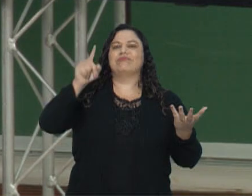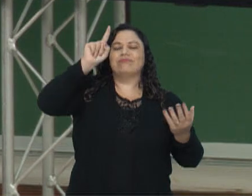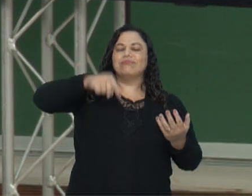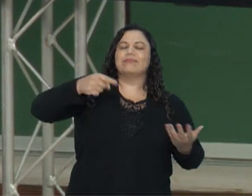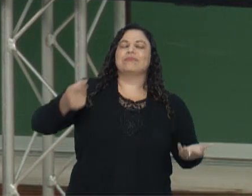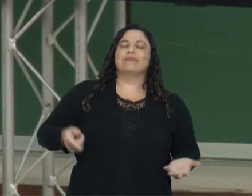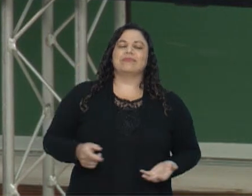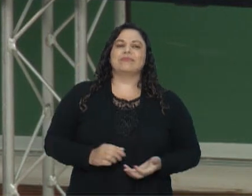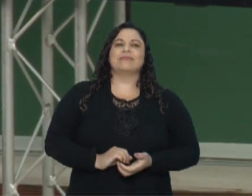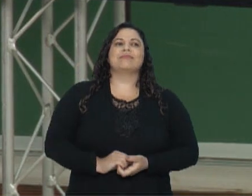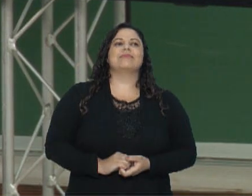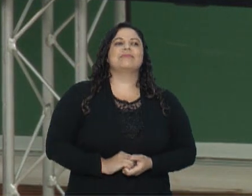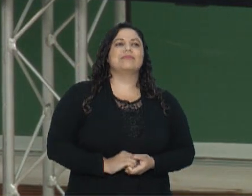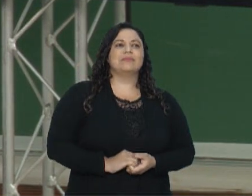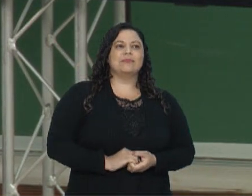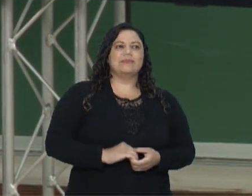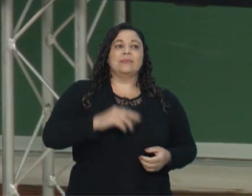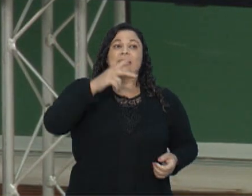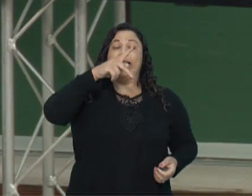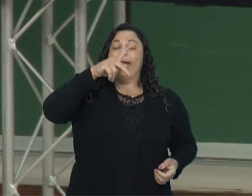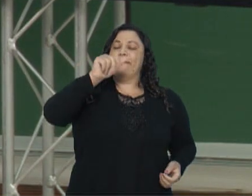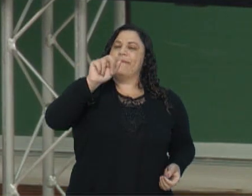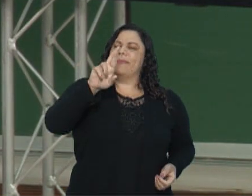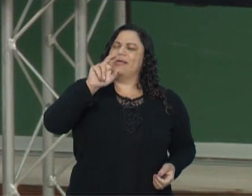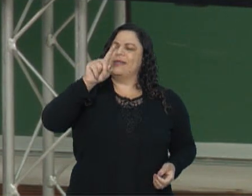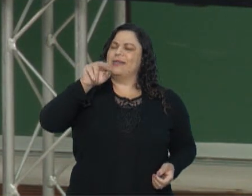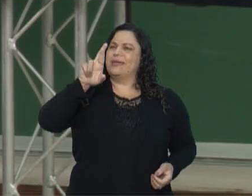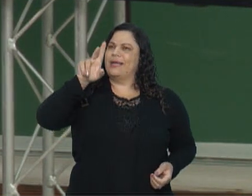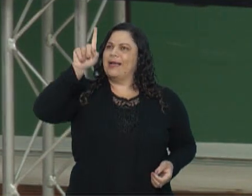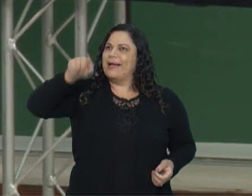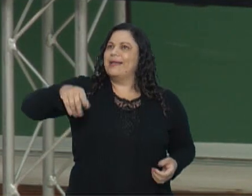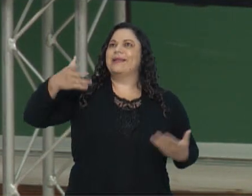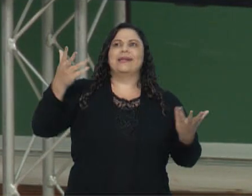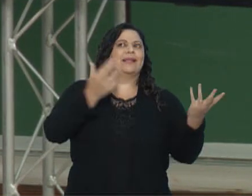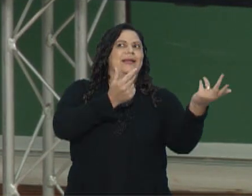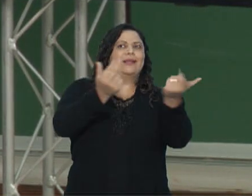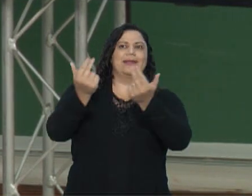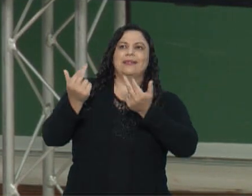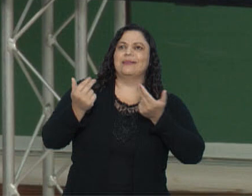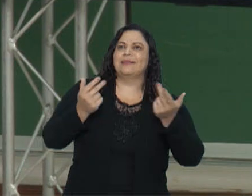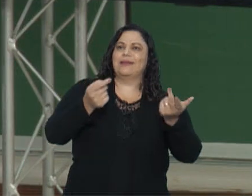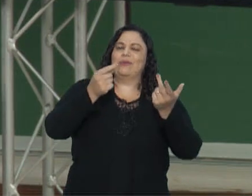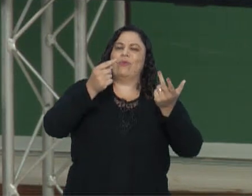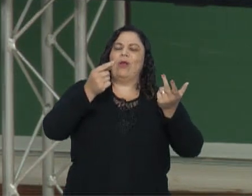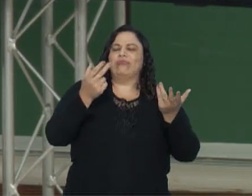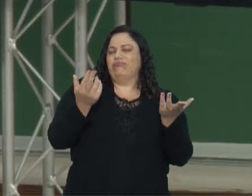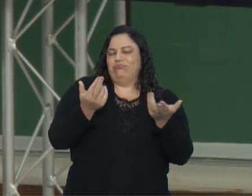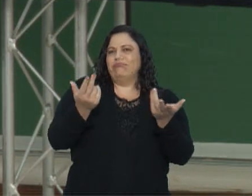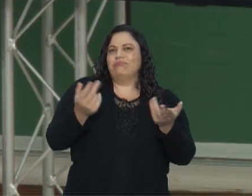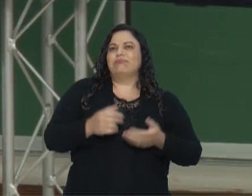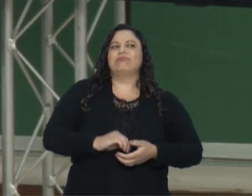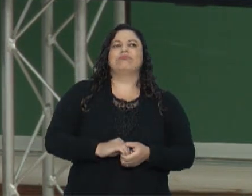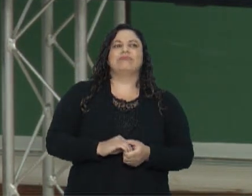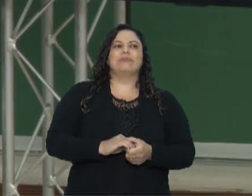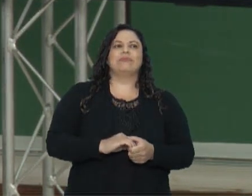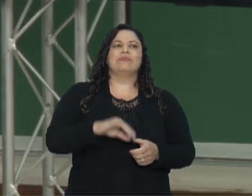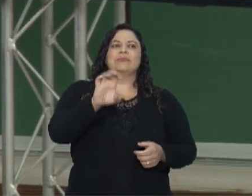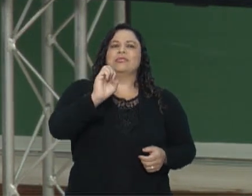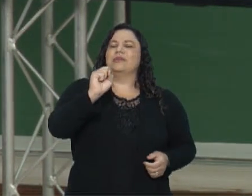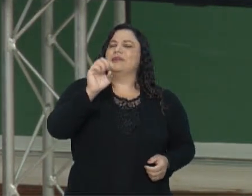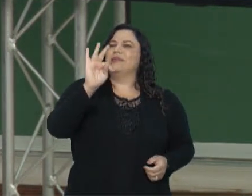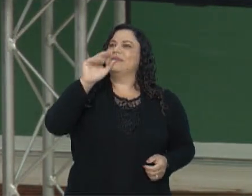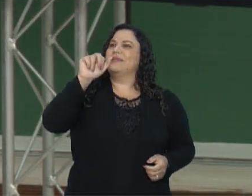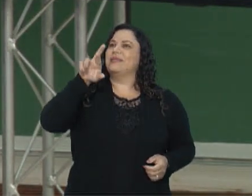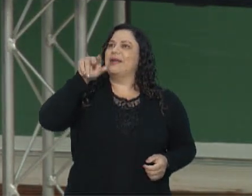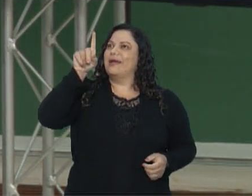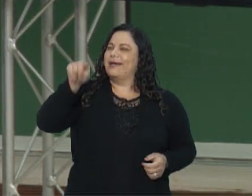vocal. Pararé, la mesma coisa. Vendrás, uma aguda terminada em la S. E estarás, uma aguda